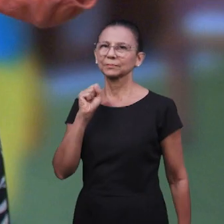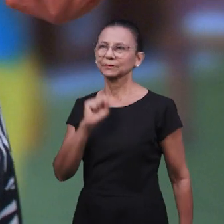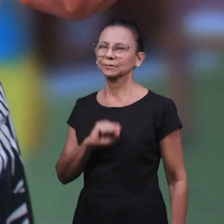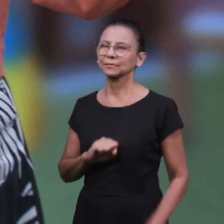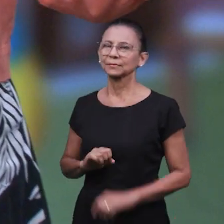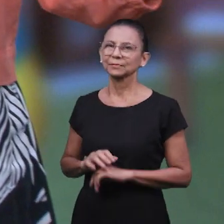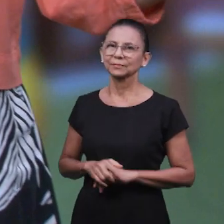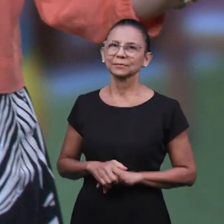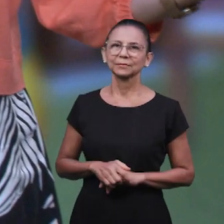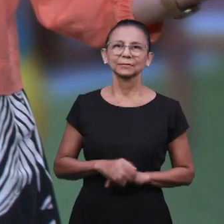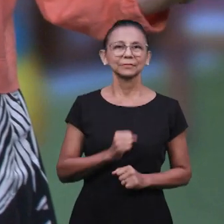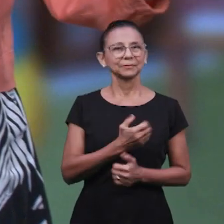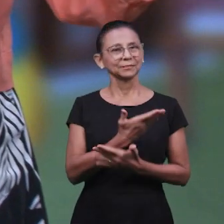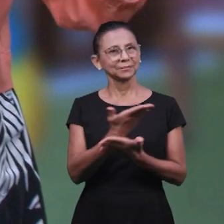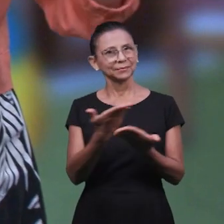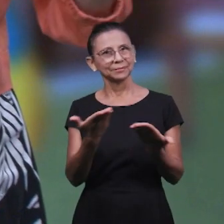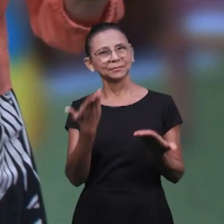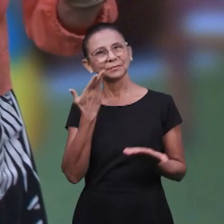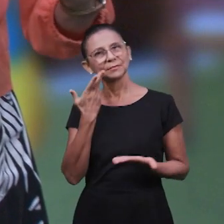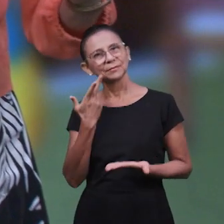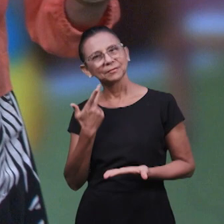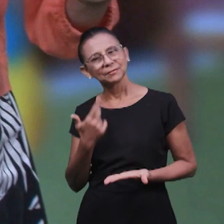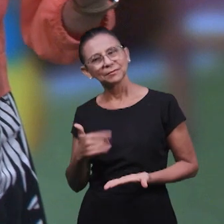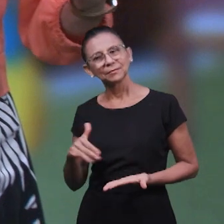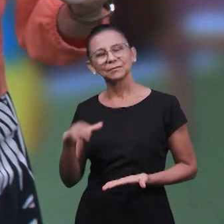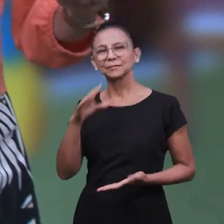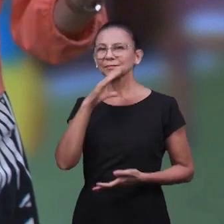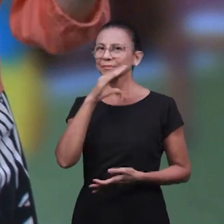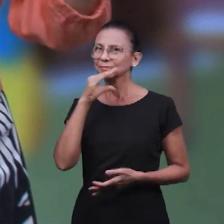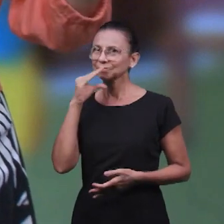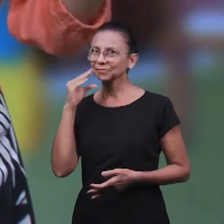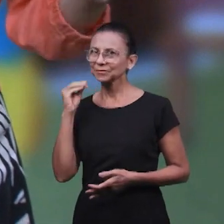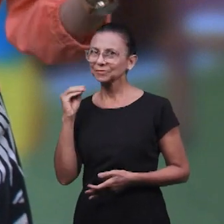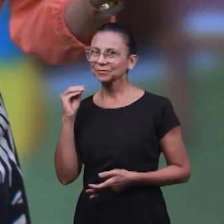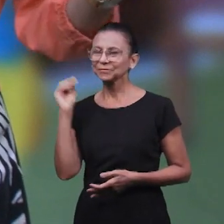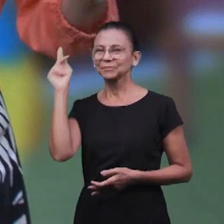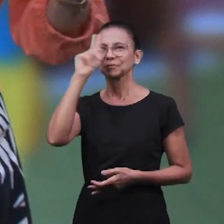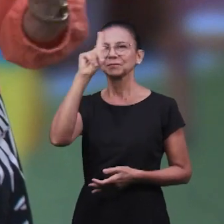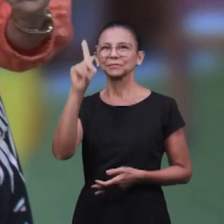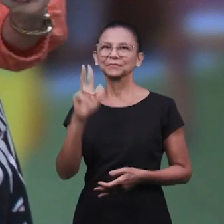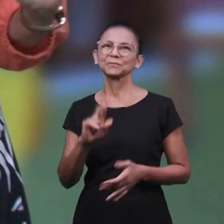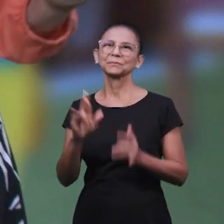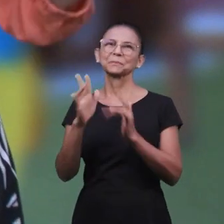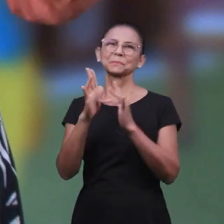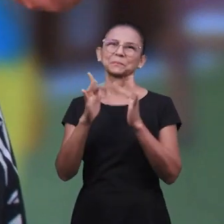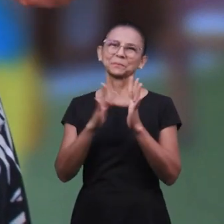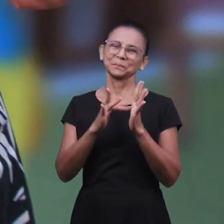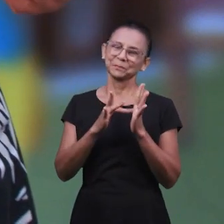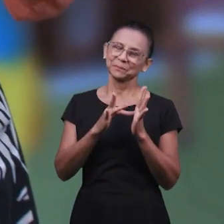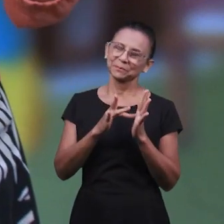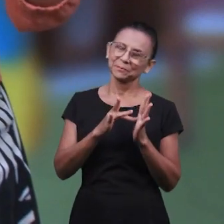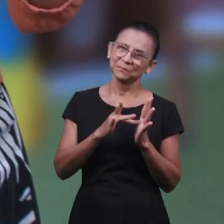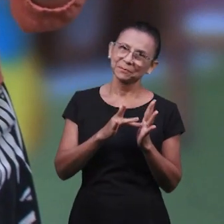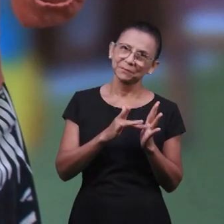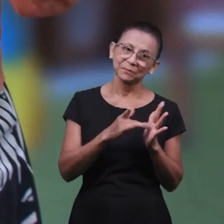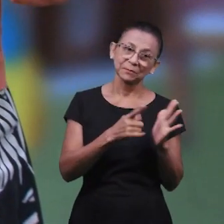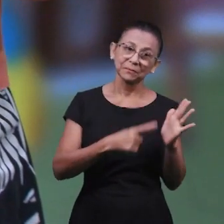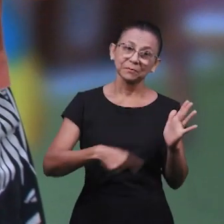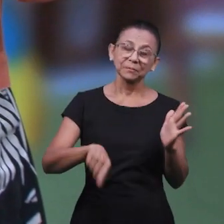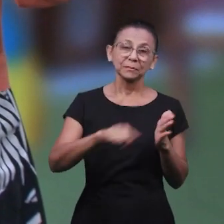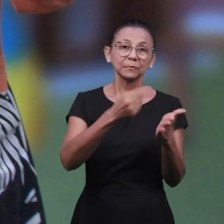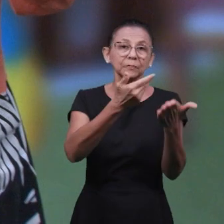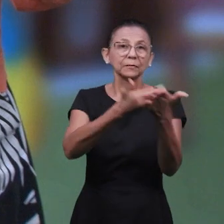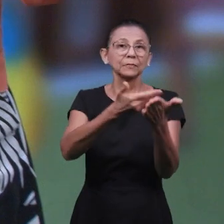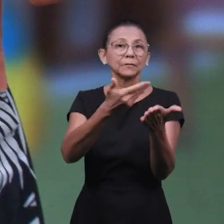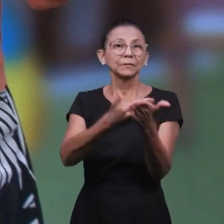Eu cumprimento as crianças, intermediários e adolescentes com a paz do Senhor. Nós estamos estudando sobre